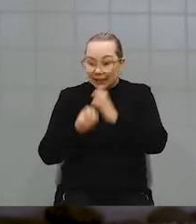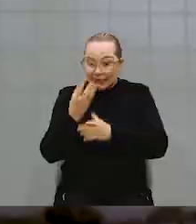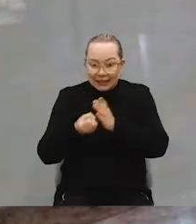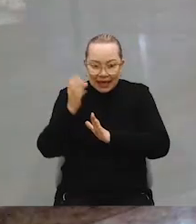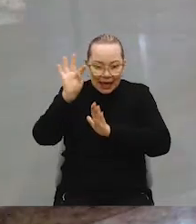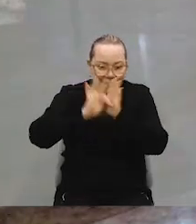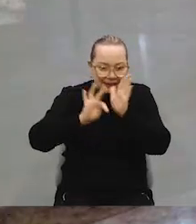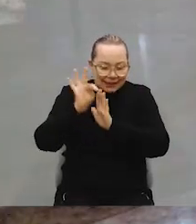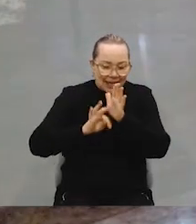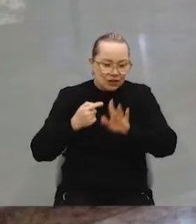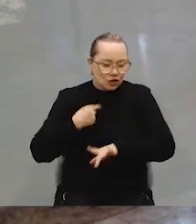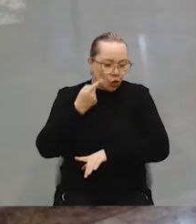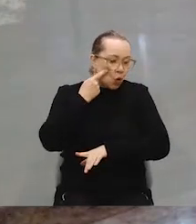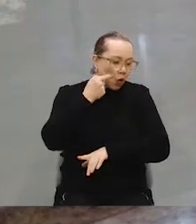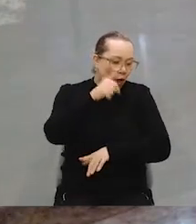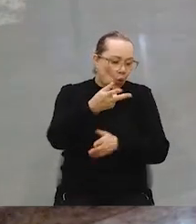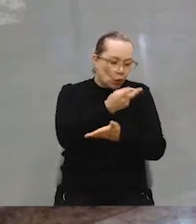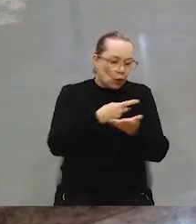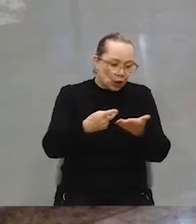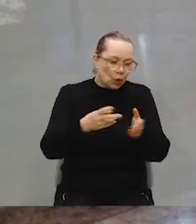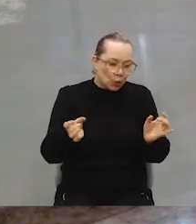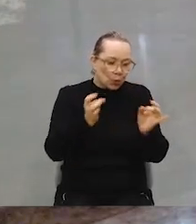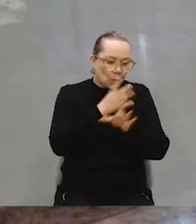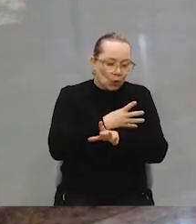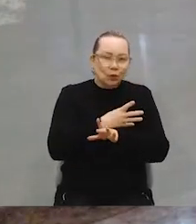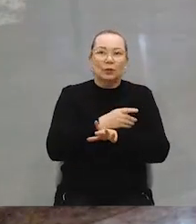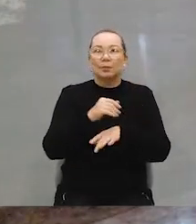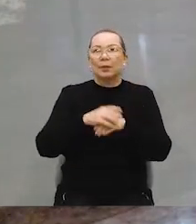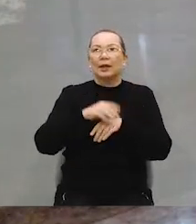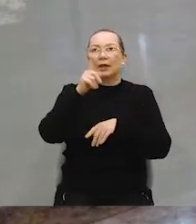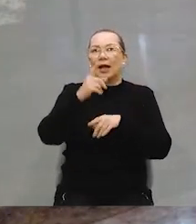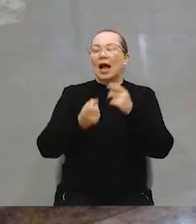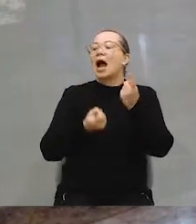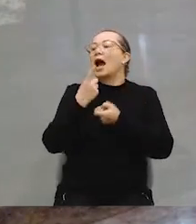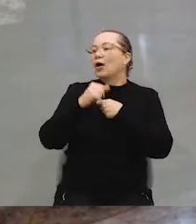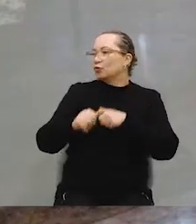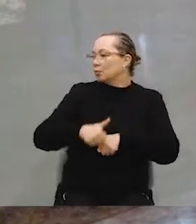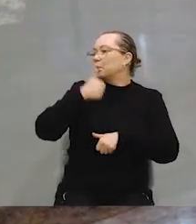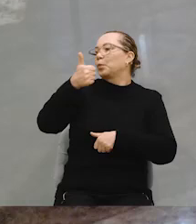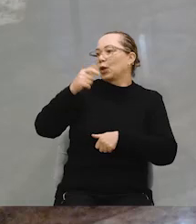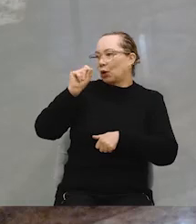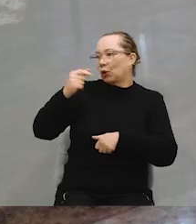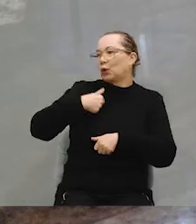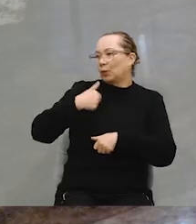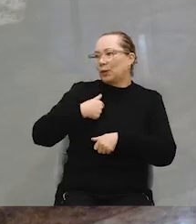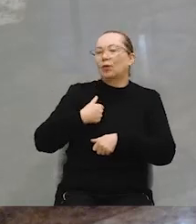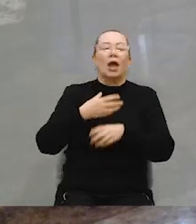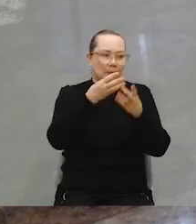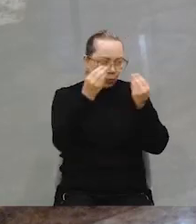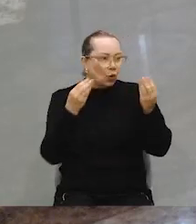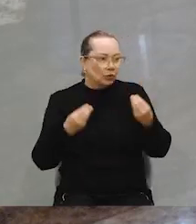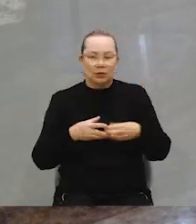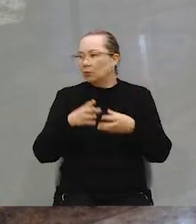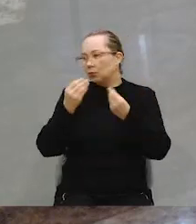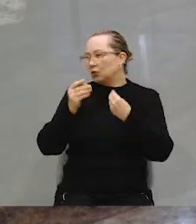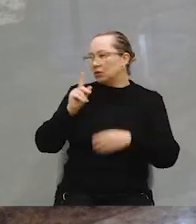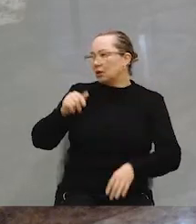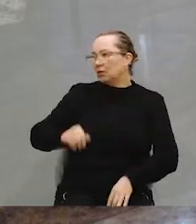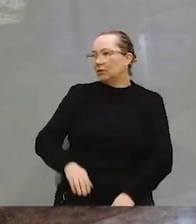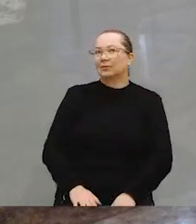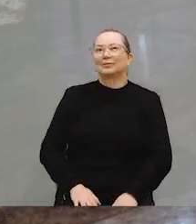fabricarem um texto em cima de um desenho pronto. Alguns melhores que os meus, inclusive. Muitos. Muitos não.